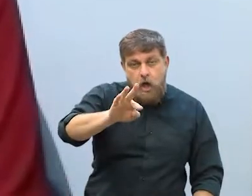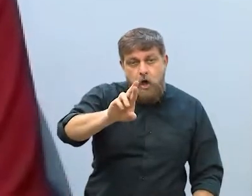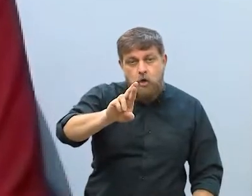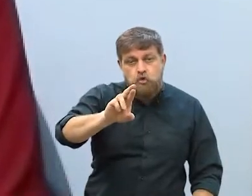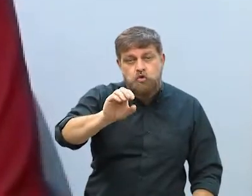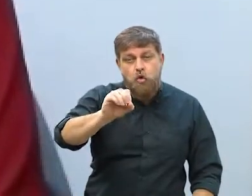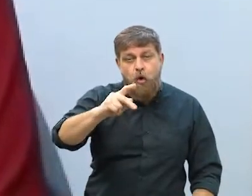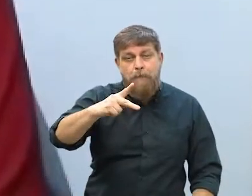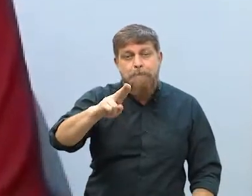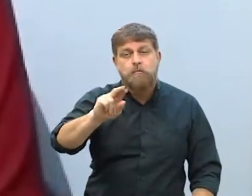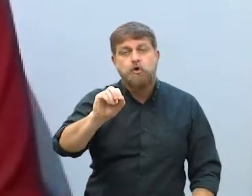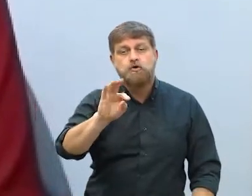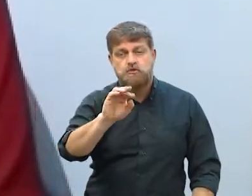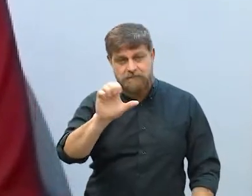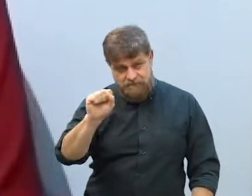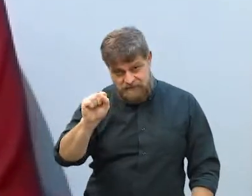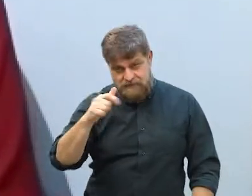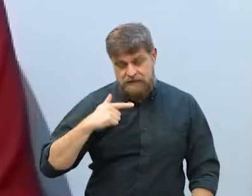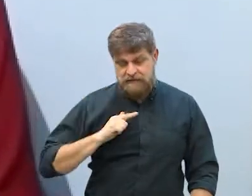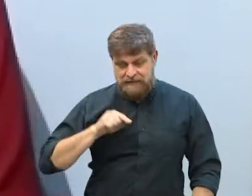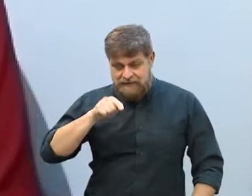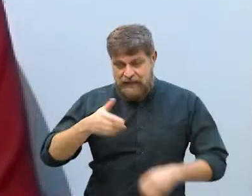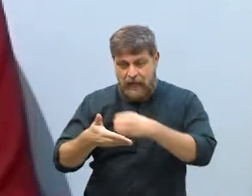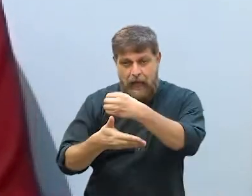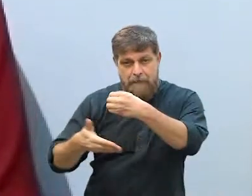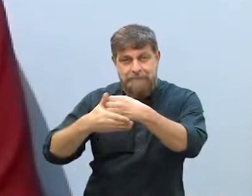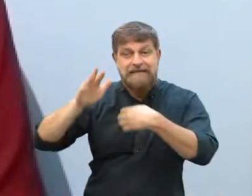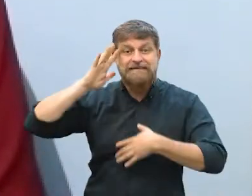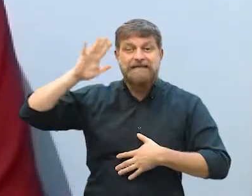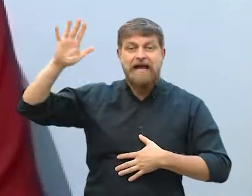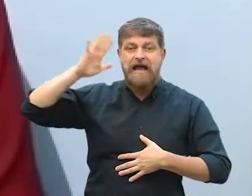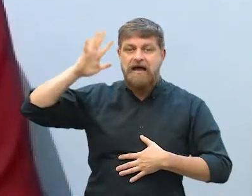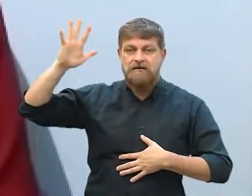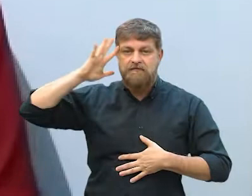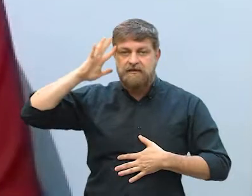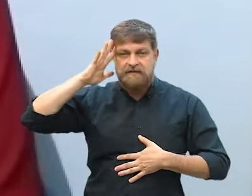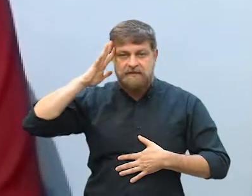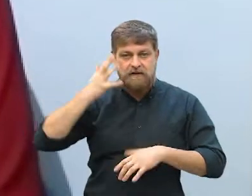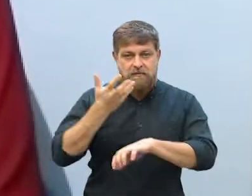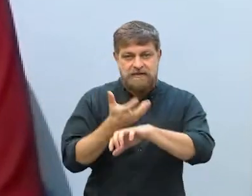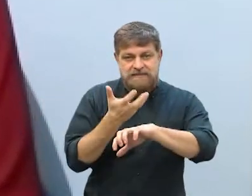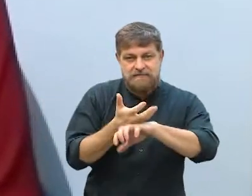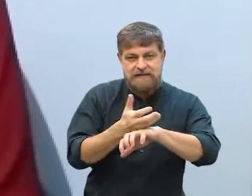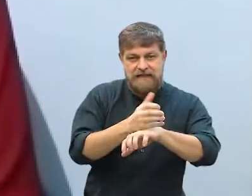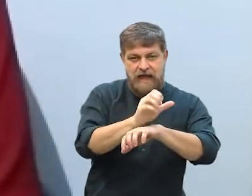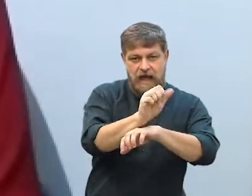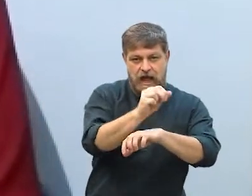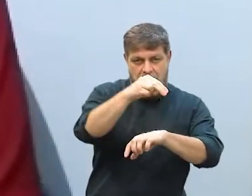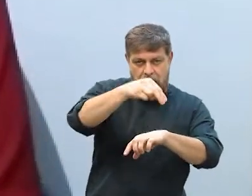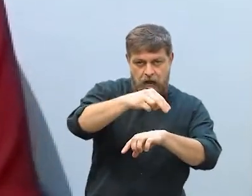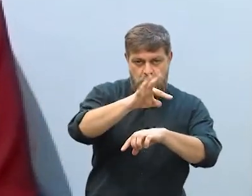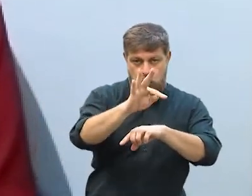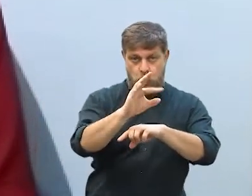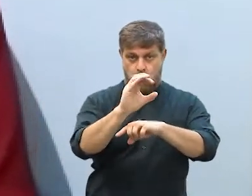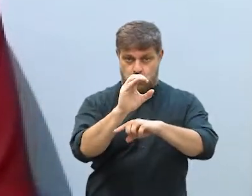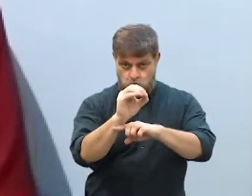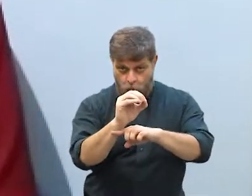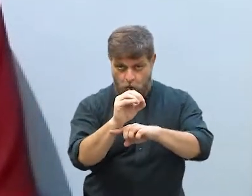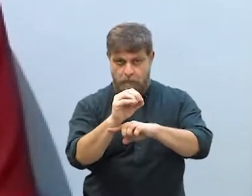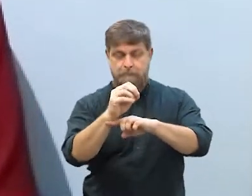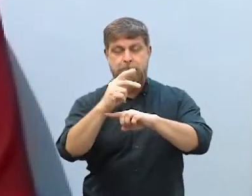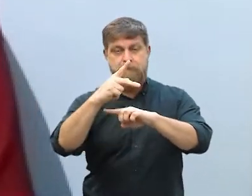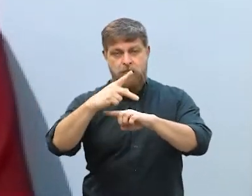pedagogia Waldorf, ela tem como fundamentação teórica a antroposofia, e ela fala que nós somos